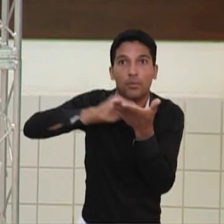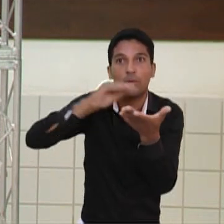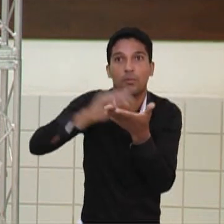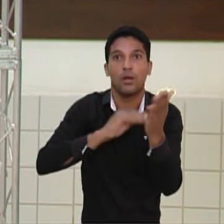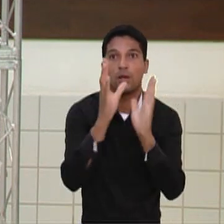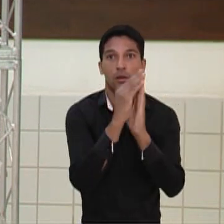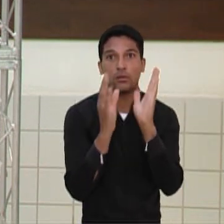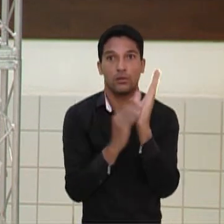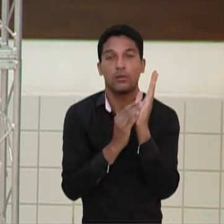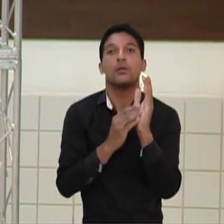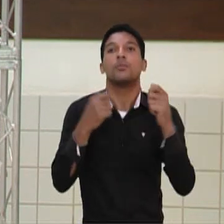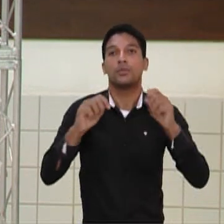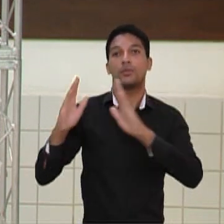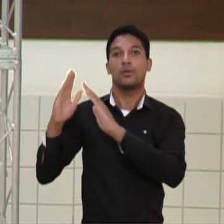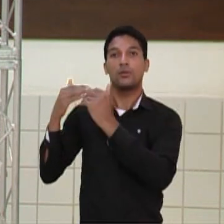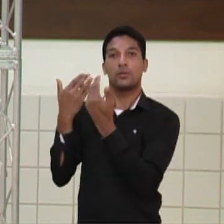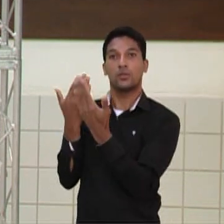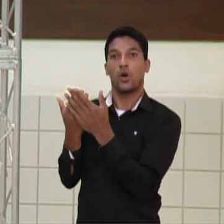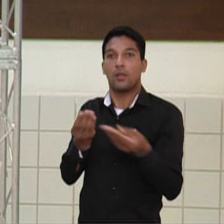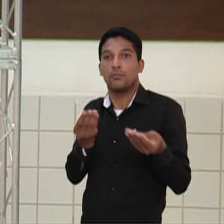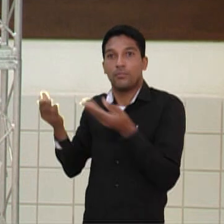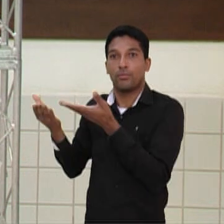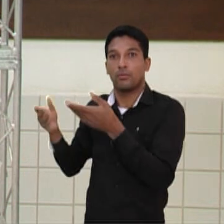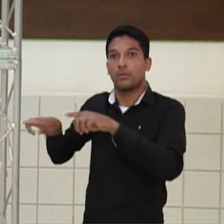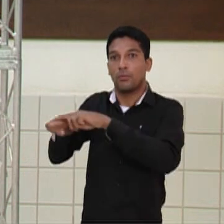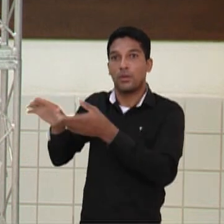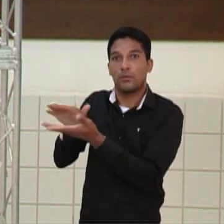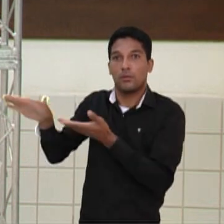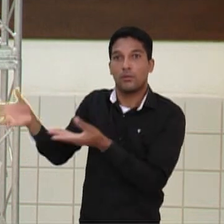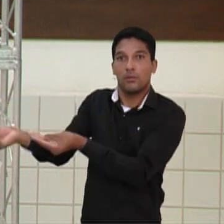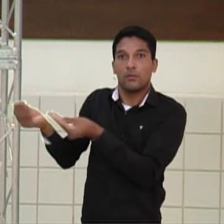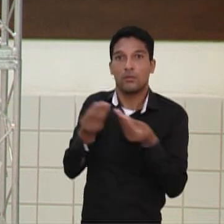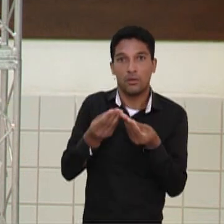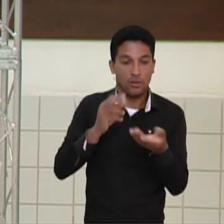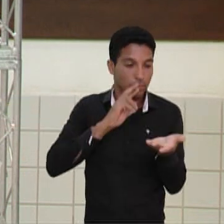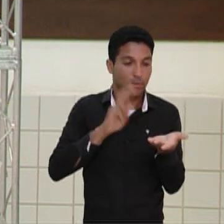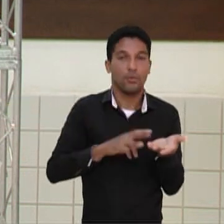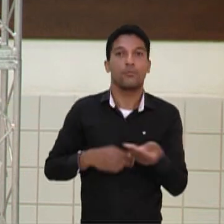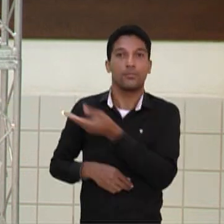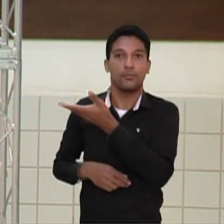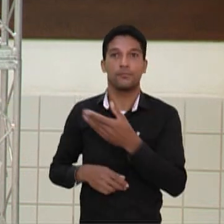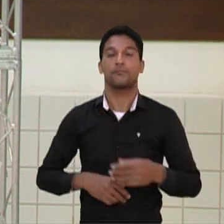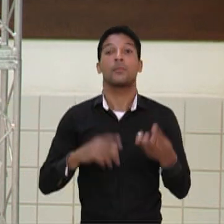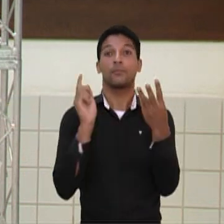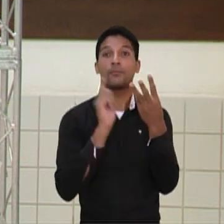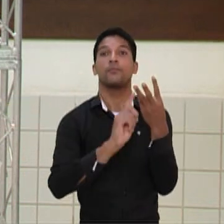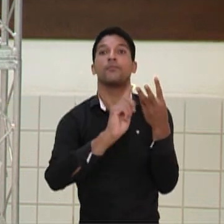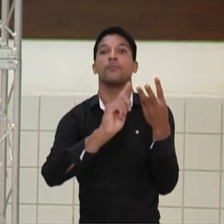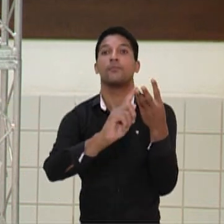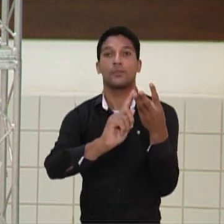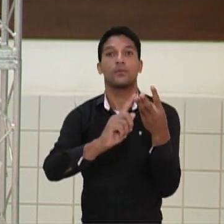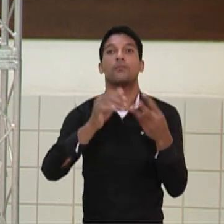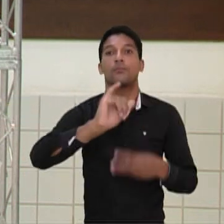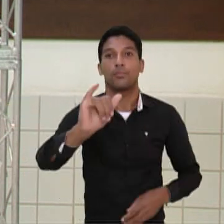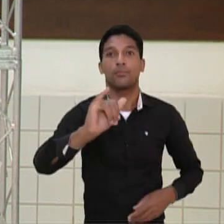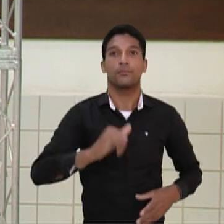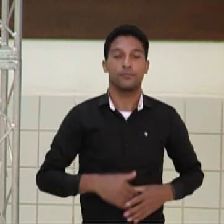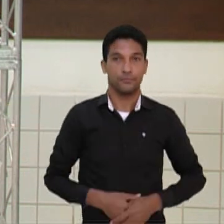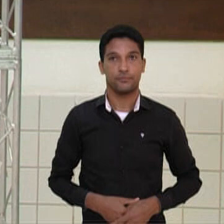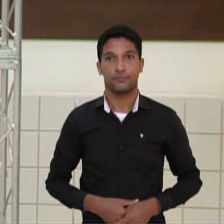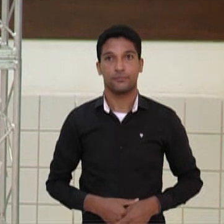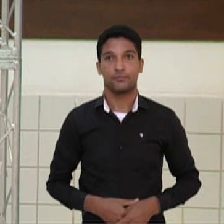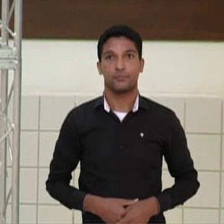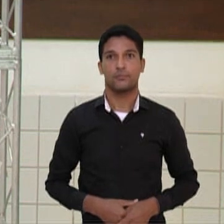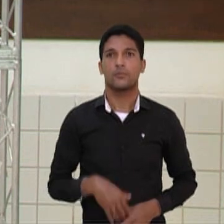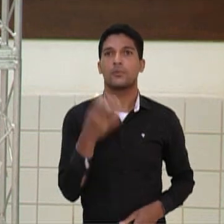você possa ter o subsídio necessário para acompanhar as nossas aulas. E a terceira coisa, o terceiro recado, gostaria que